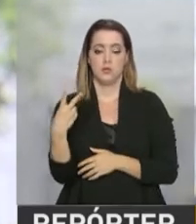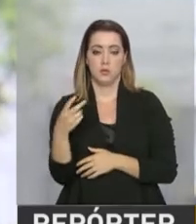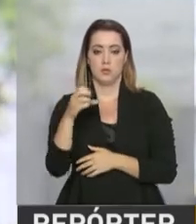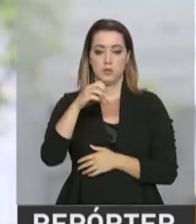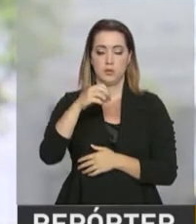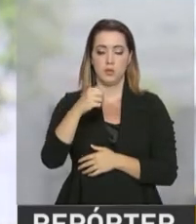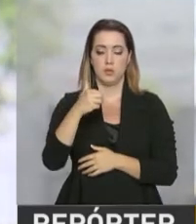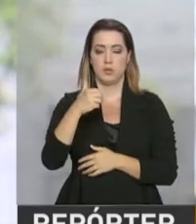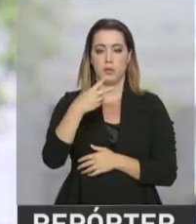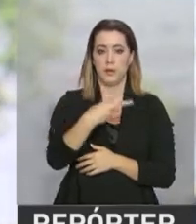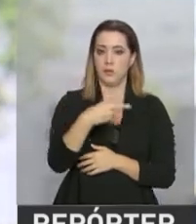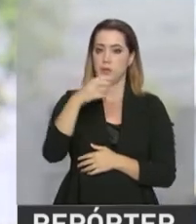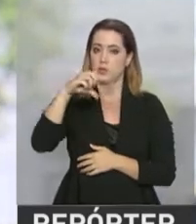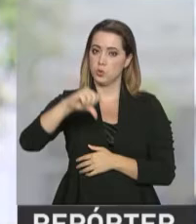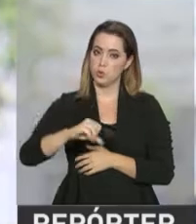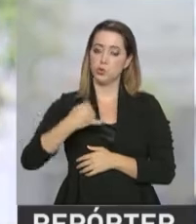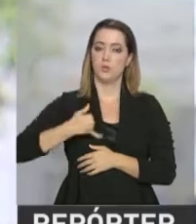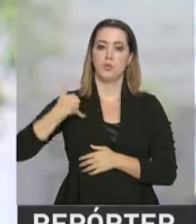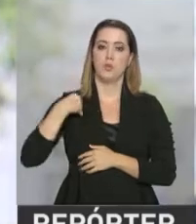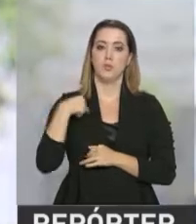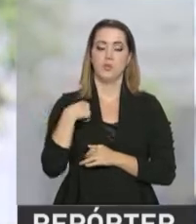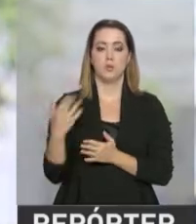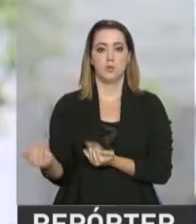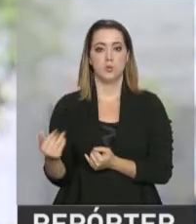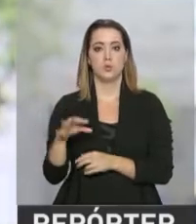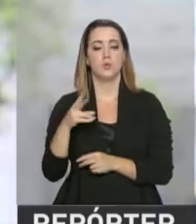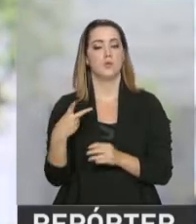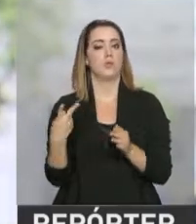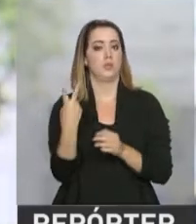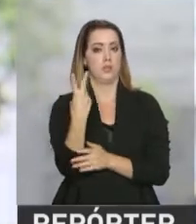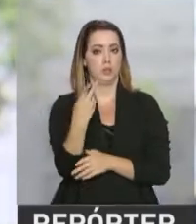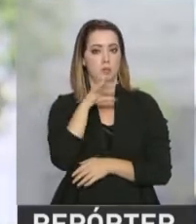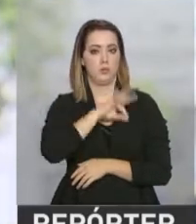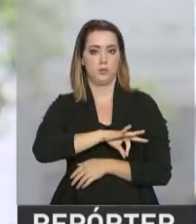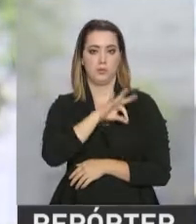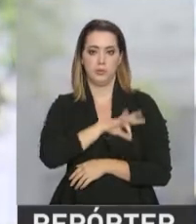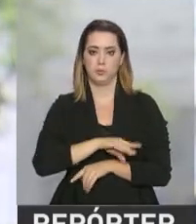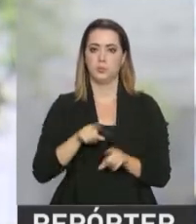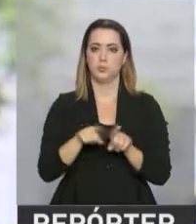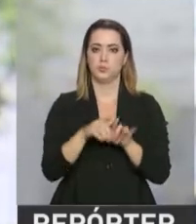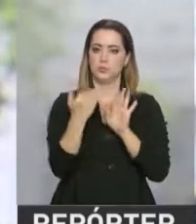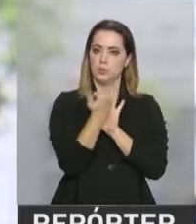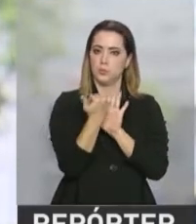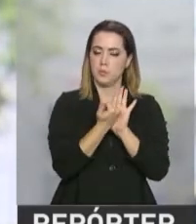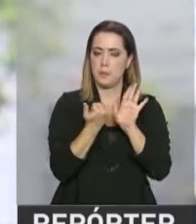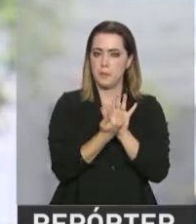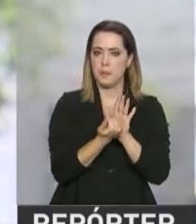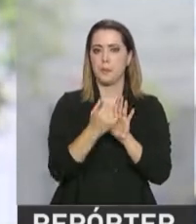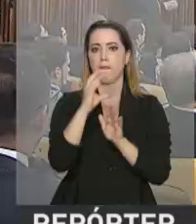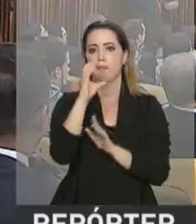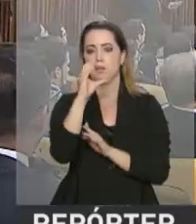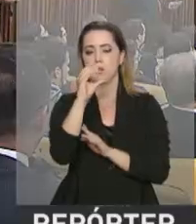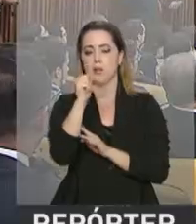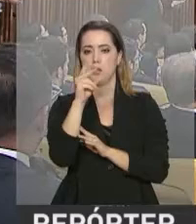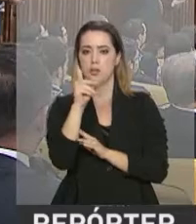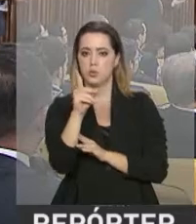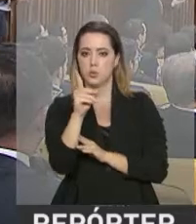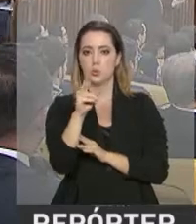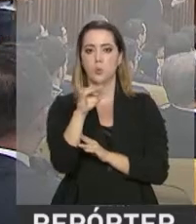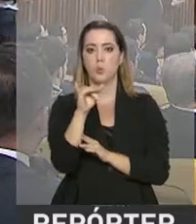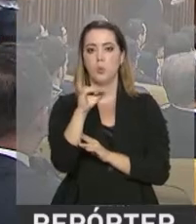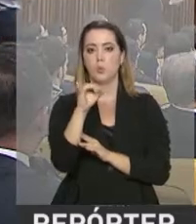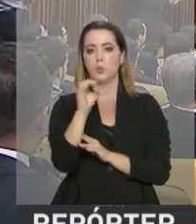dois salários mínimos inscritos no cadastro único para programas sociais do governo federal quem não